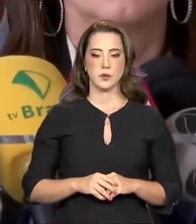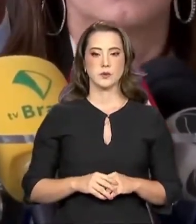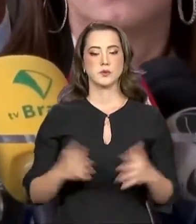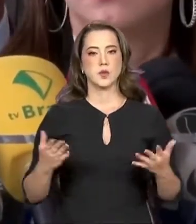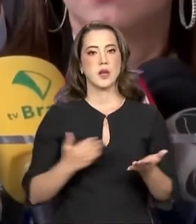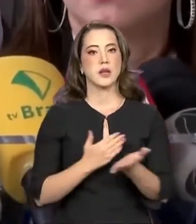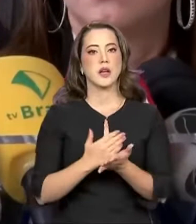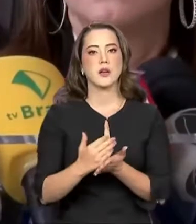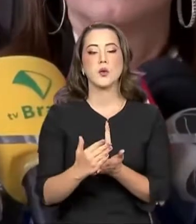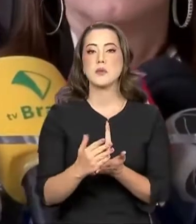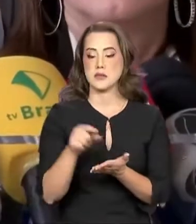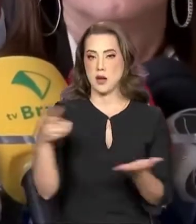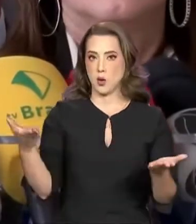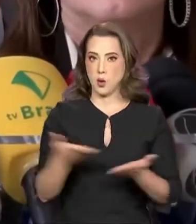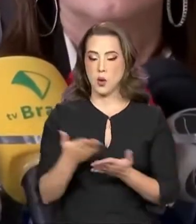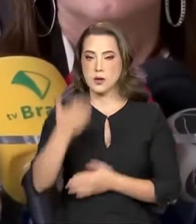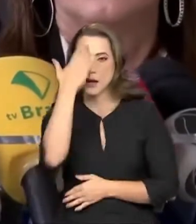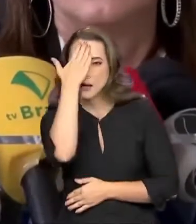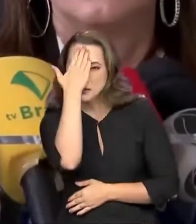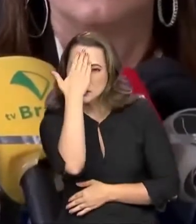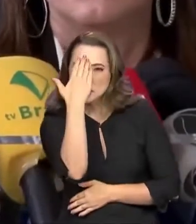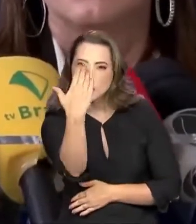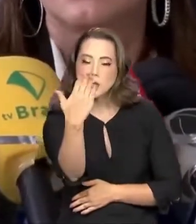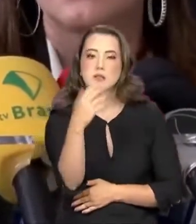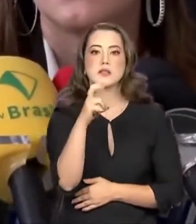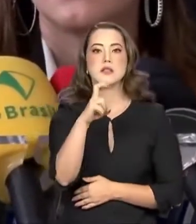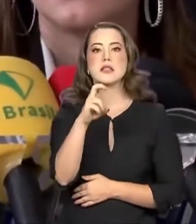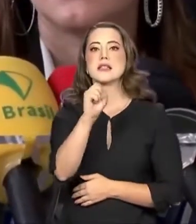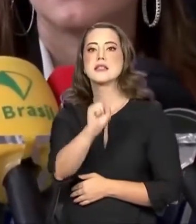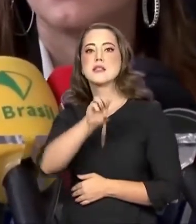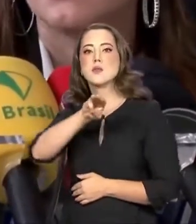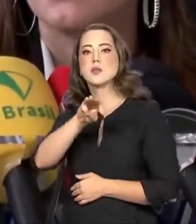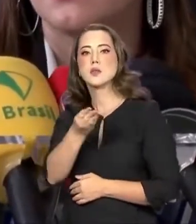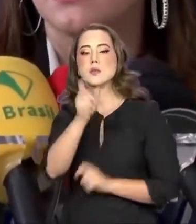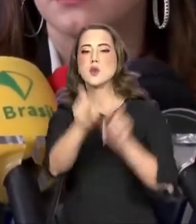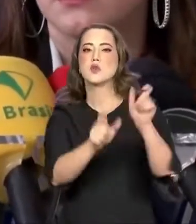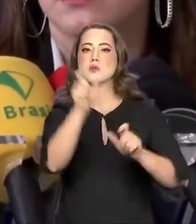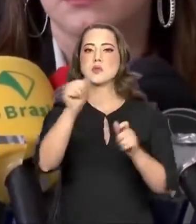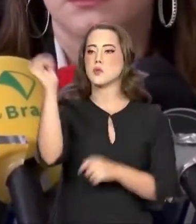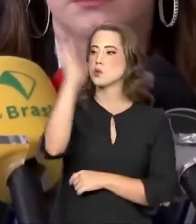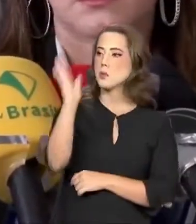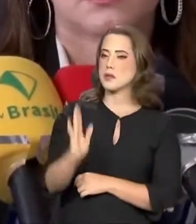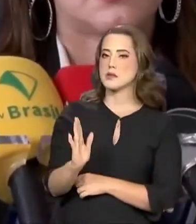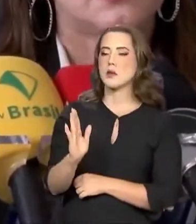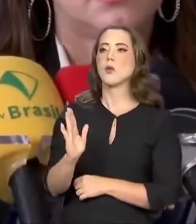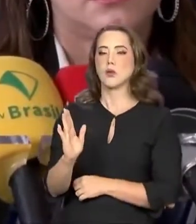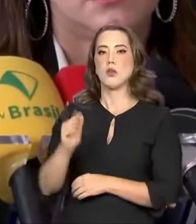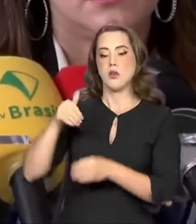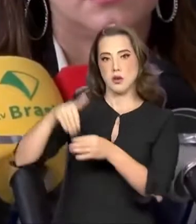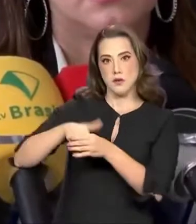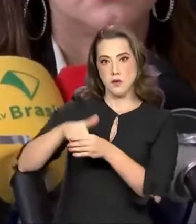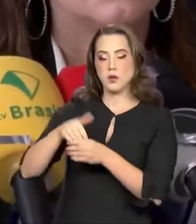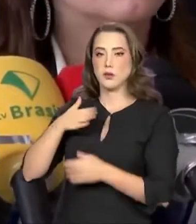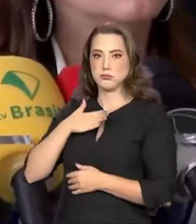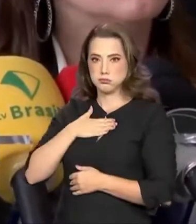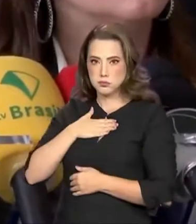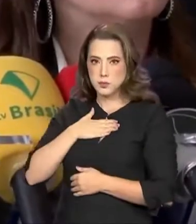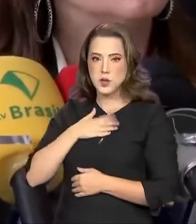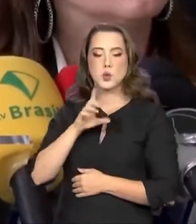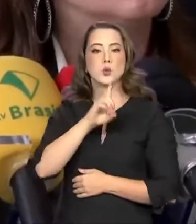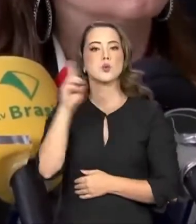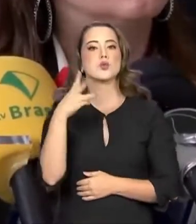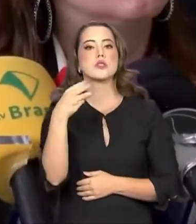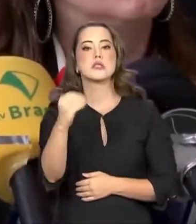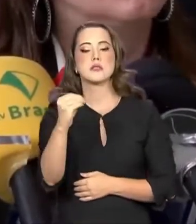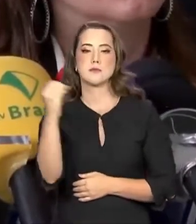Quero começar agradecendo os 58 milhões de brasileiros que votaram em mim no último dia 30